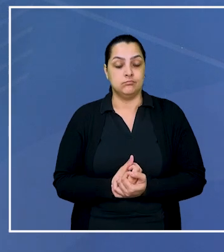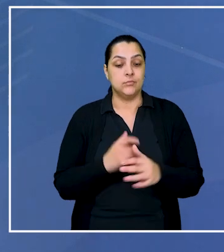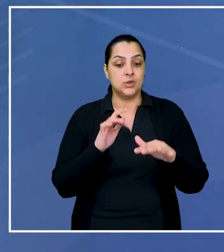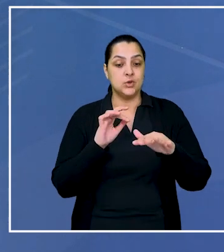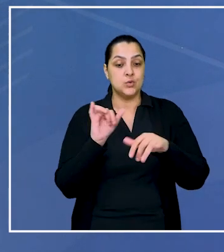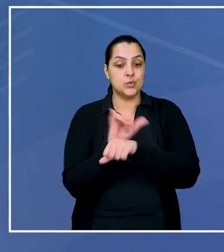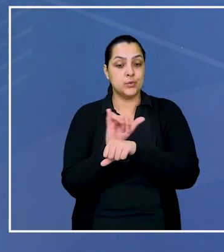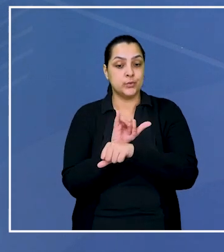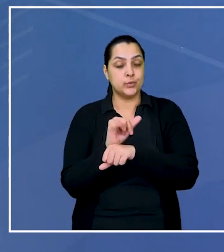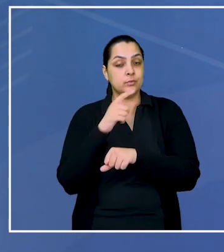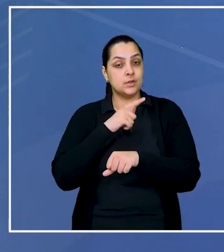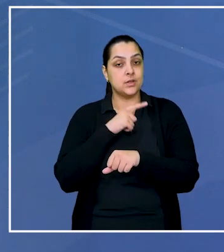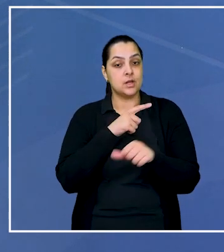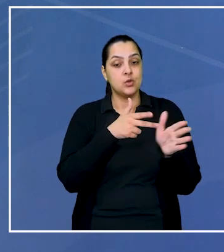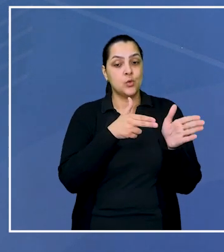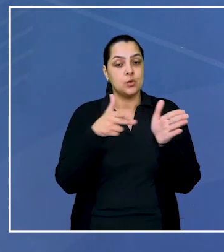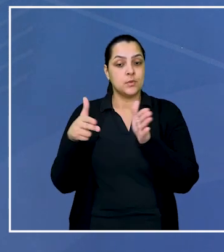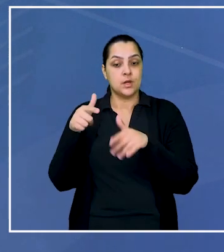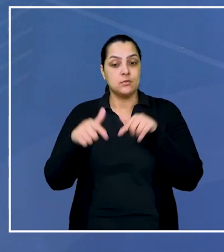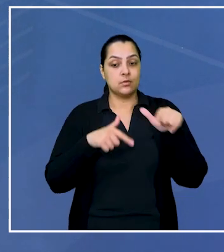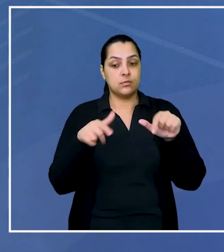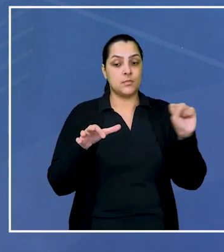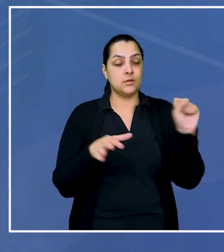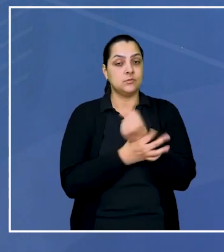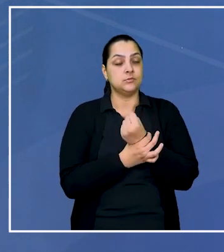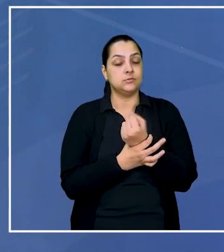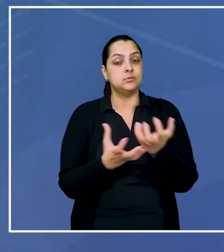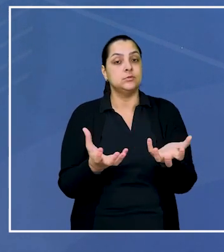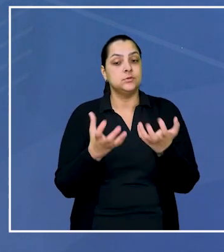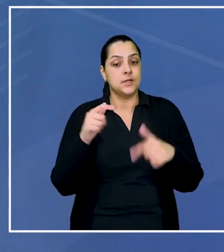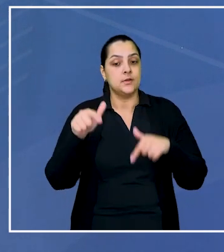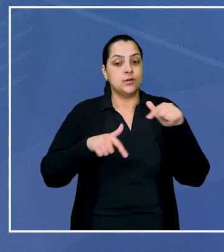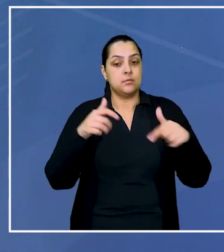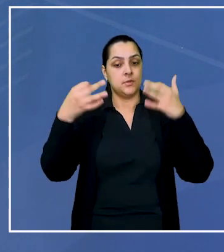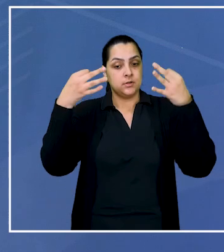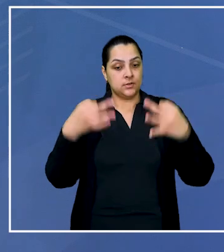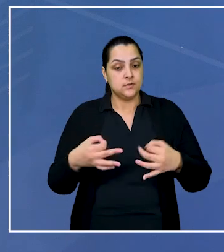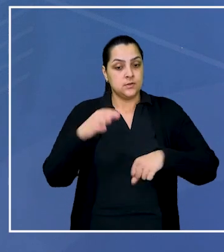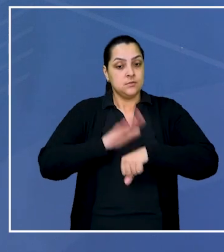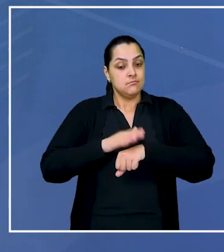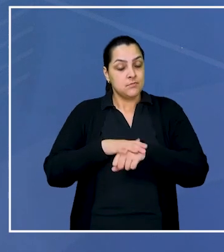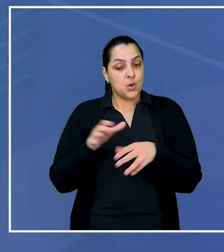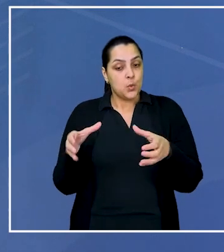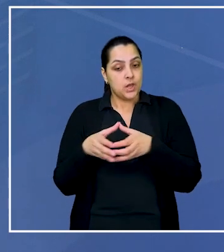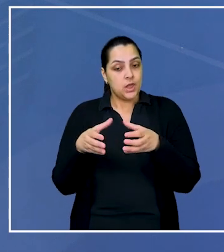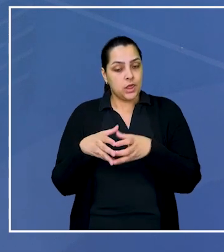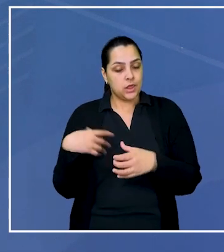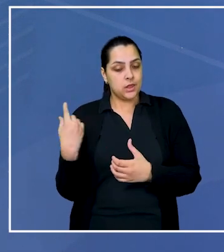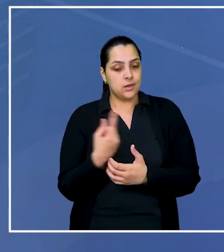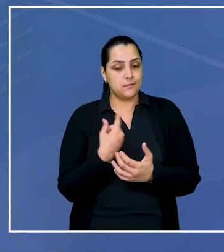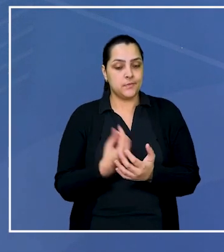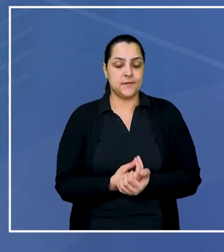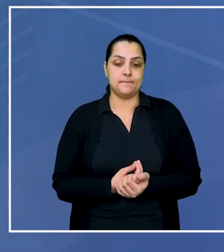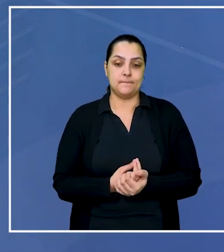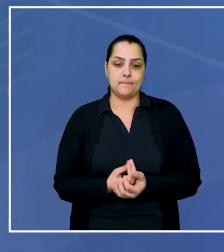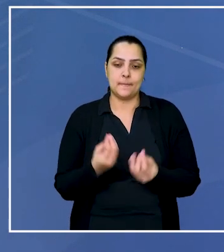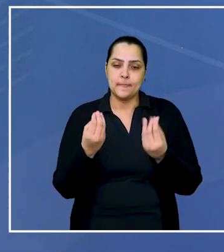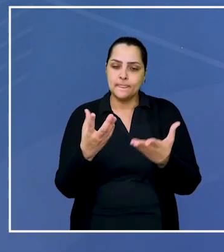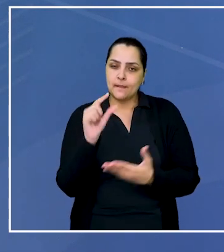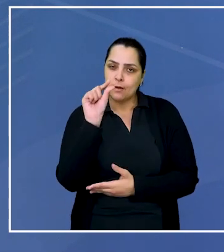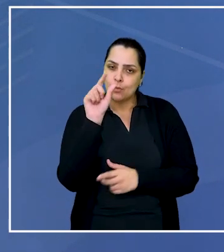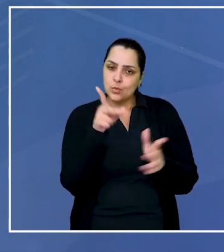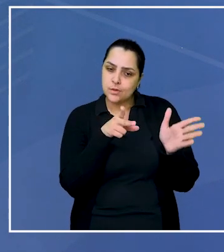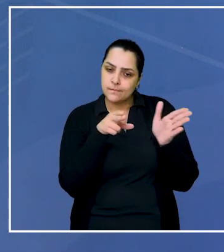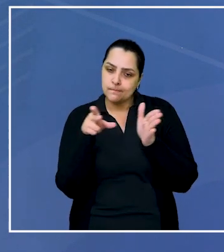do TST no YouTube, você assiste ao documentário Trabalho Seguro, a busca do trabalho decente, produzido por nossa equipe. E para te dar